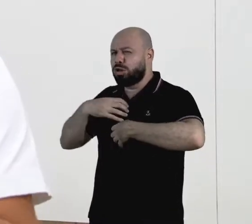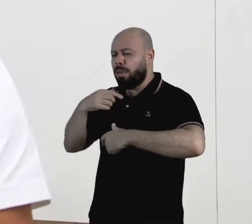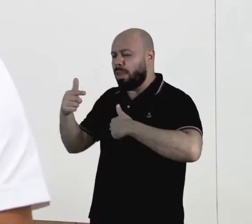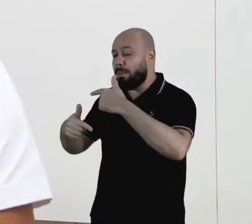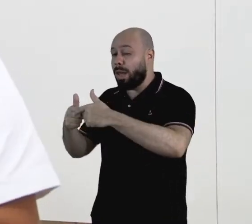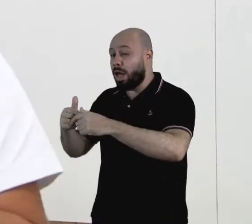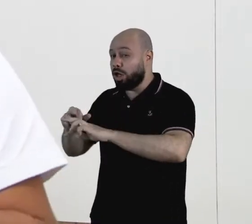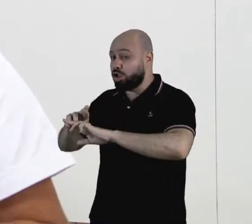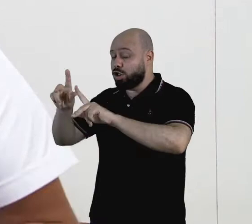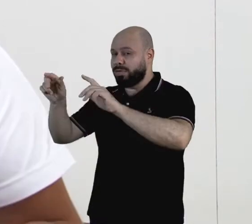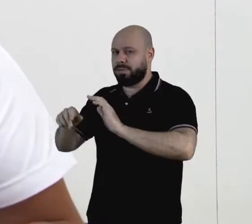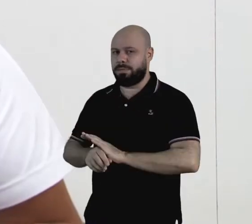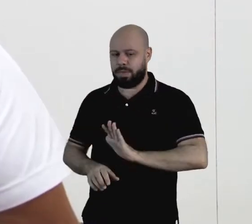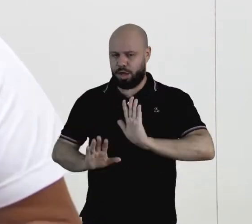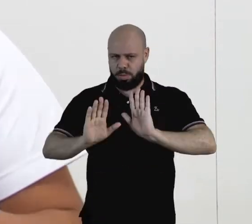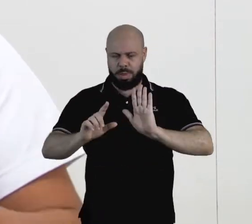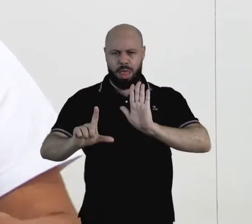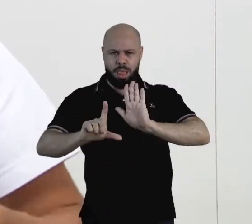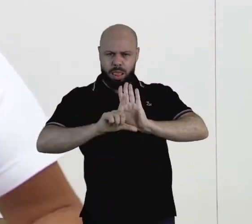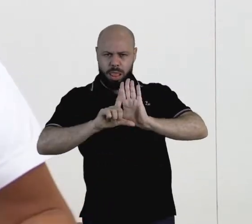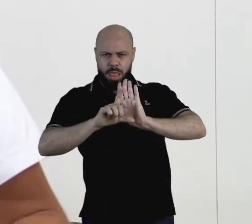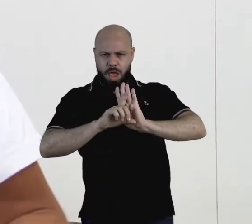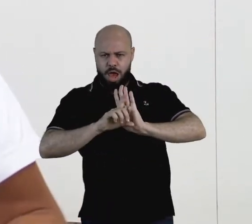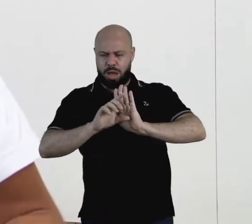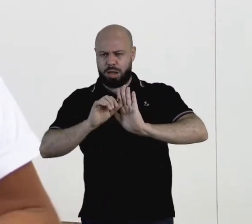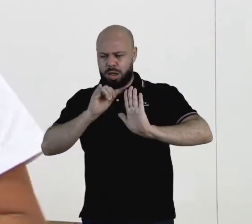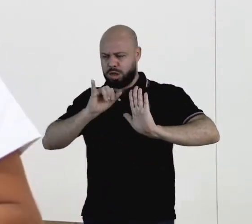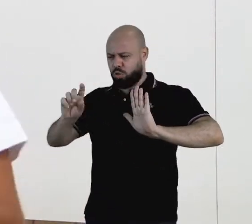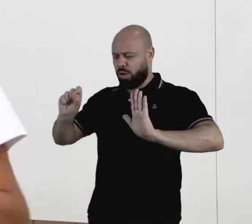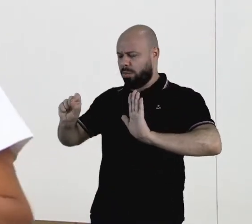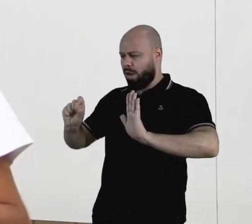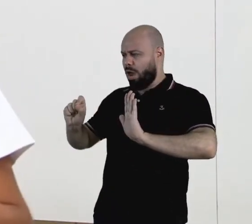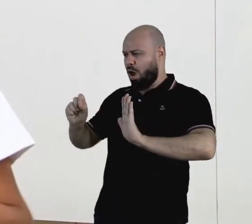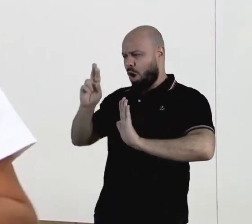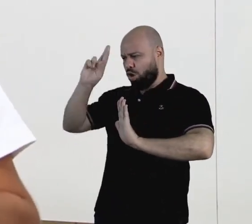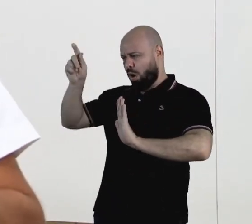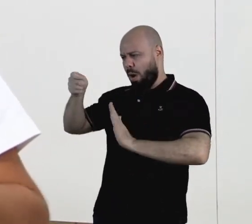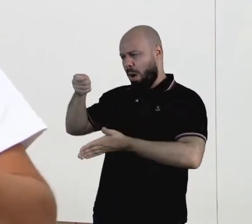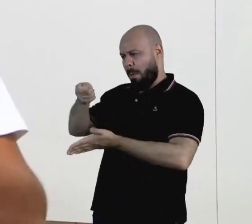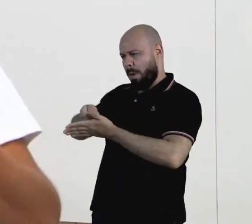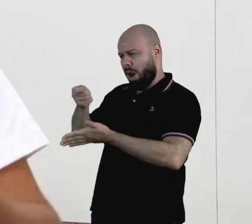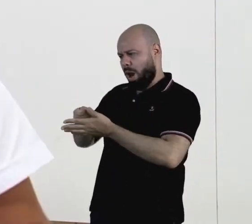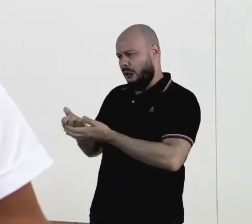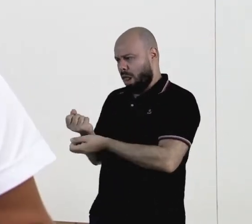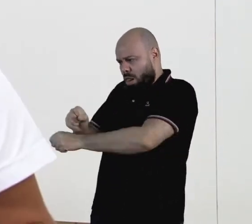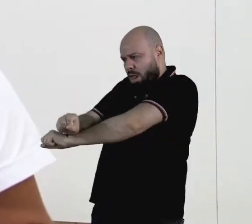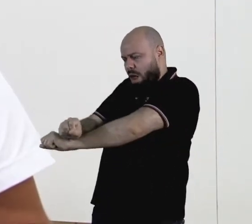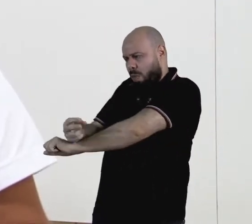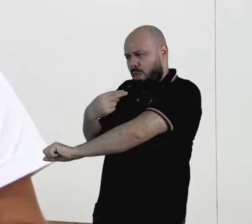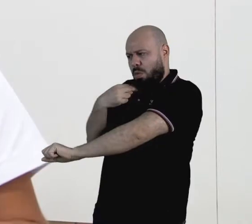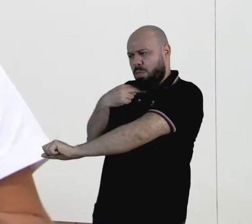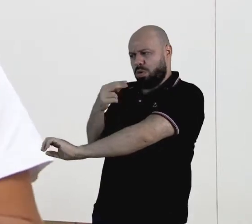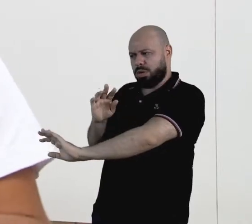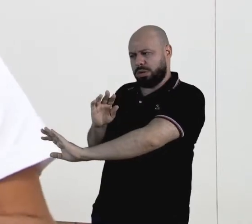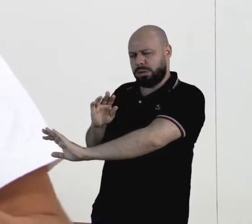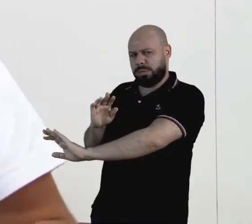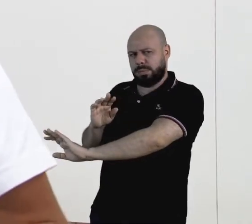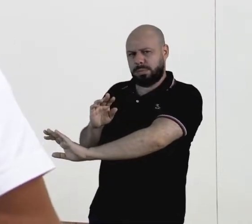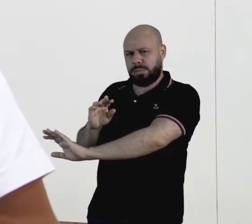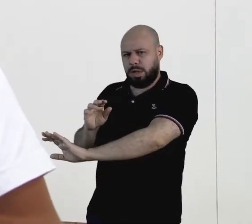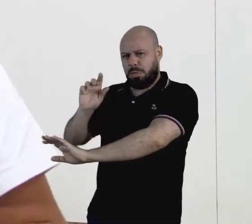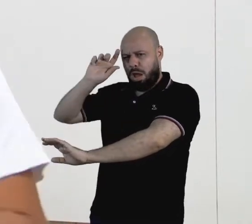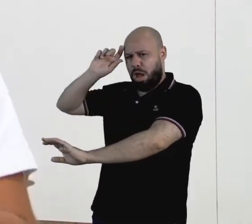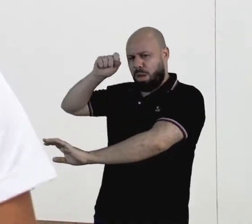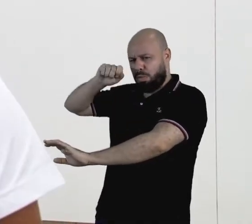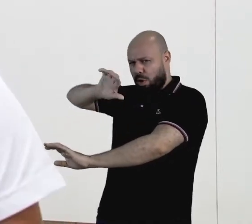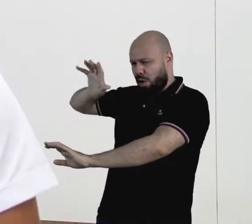Por lei, por exigência legal, os donos das fazendas eram proibidos de escravizar os